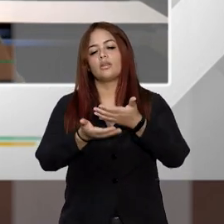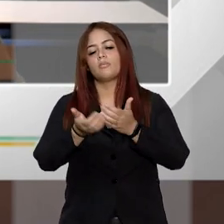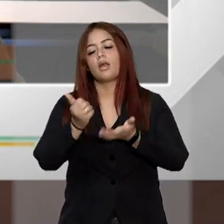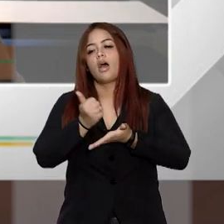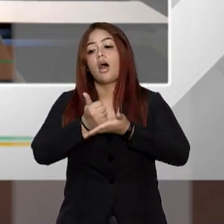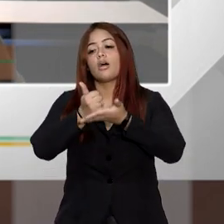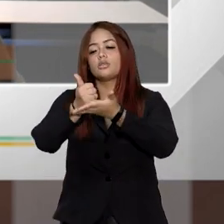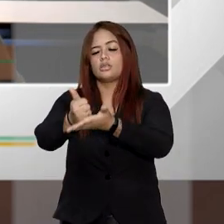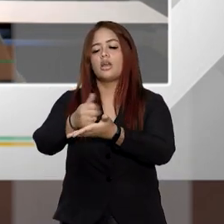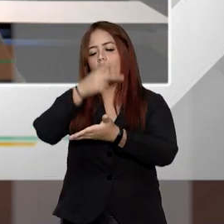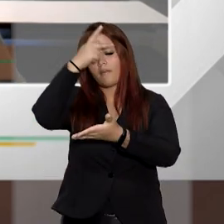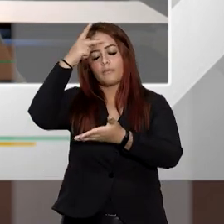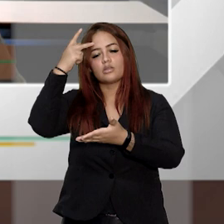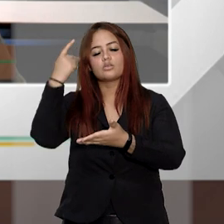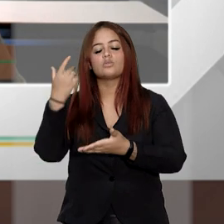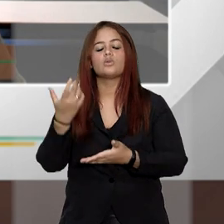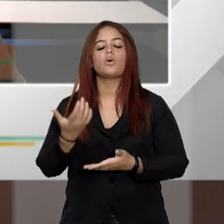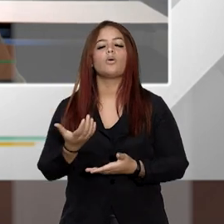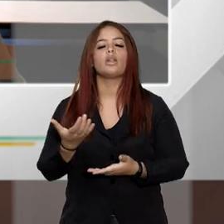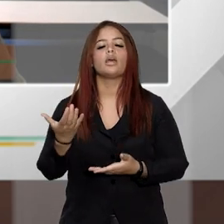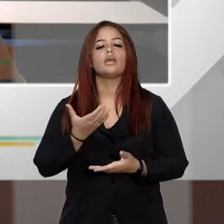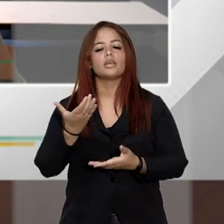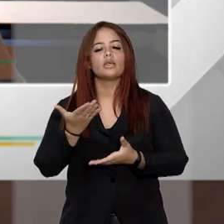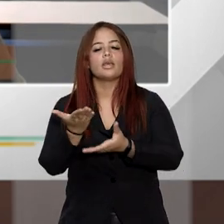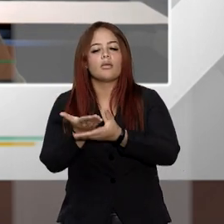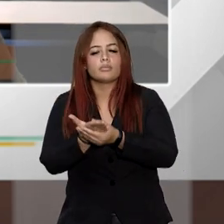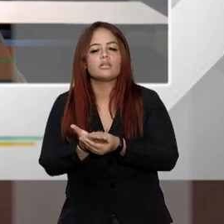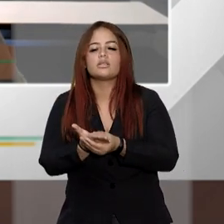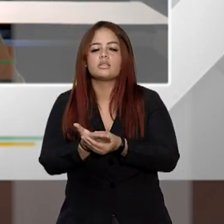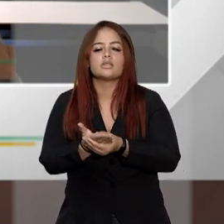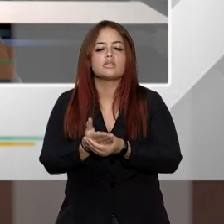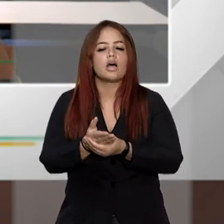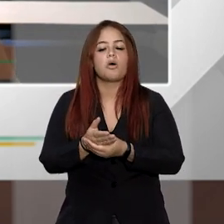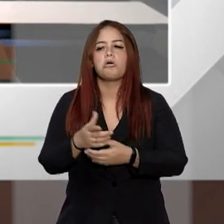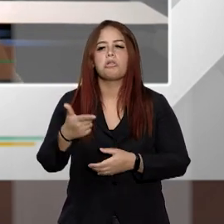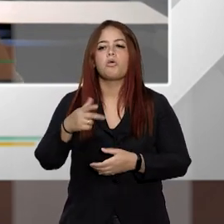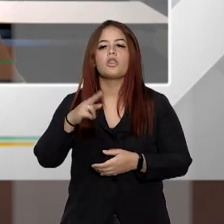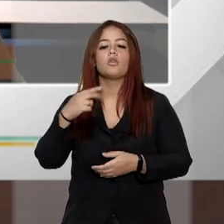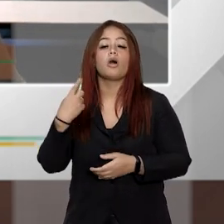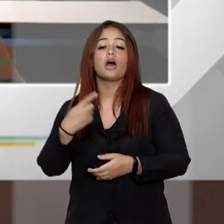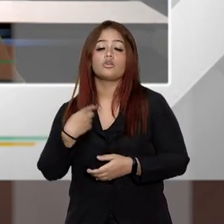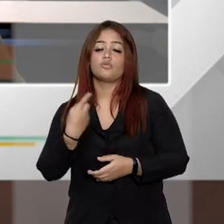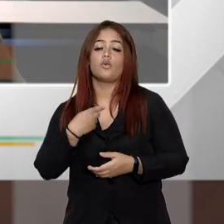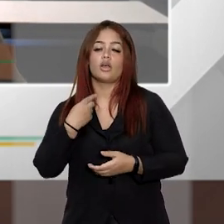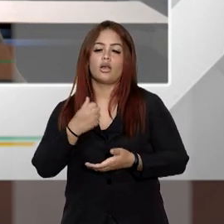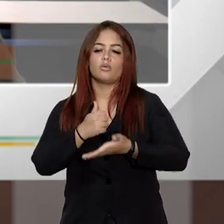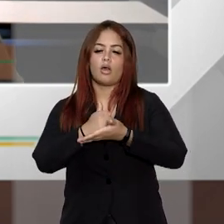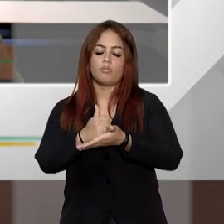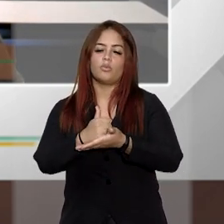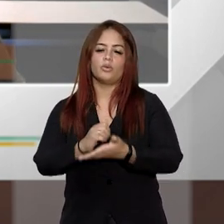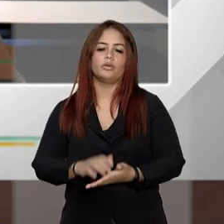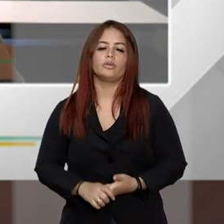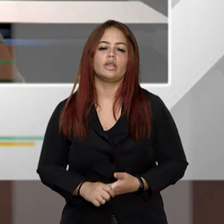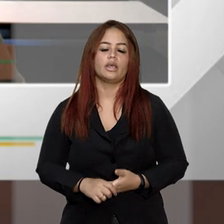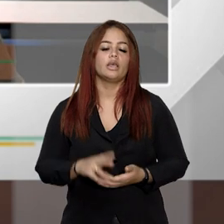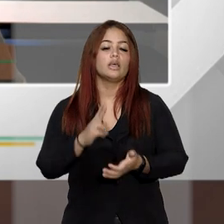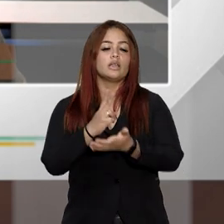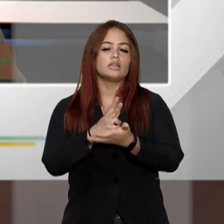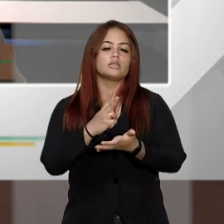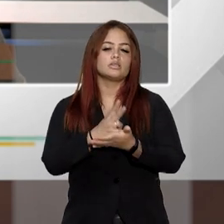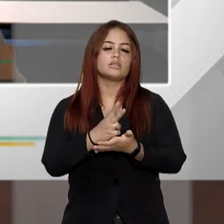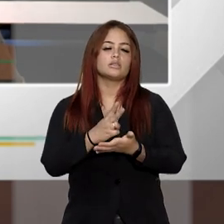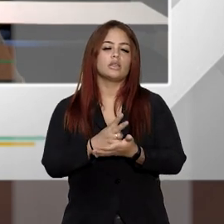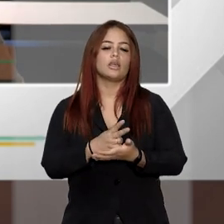para auxiliar as pessoas que desejam entrar com uma ação sem advogado nos juizados, né? Sempre buscando a